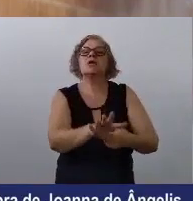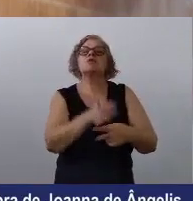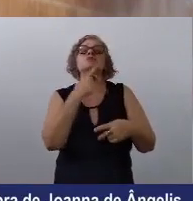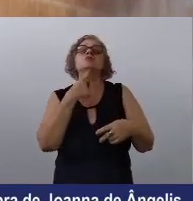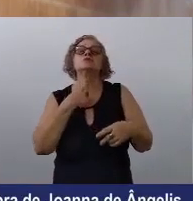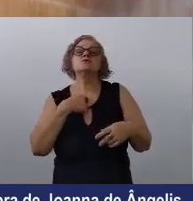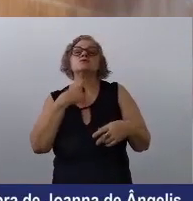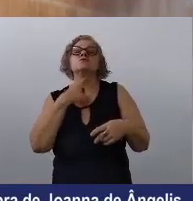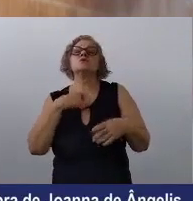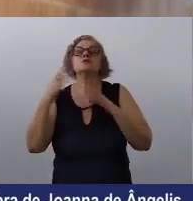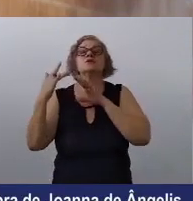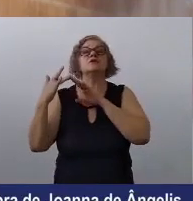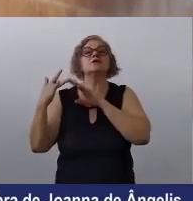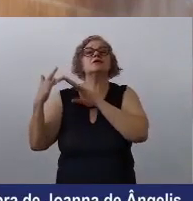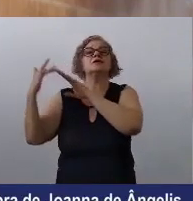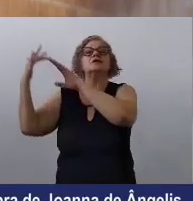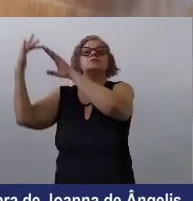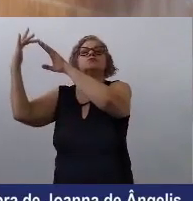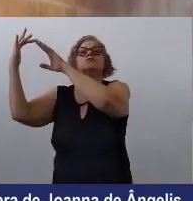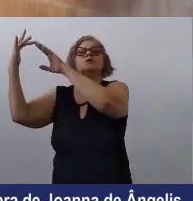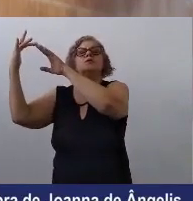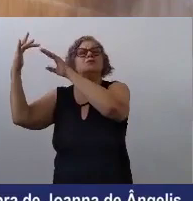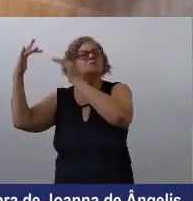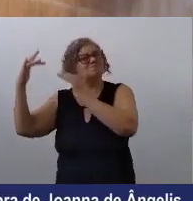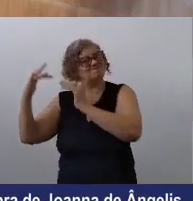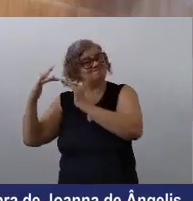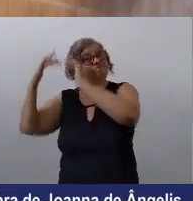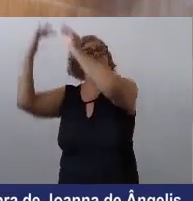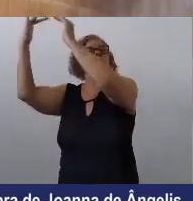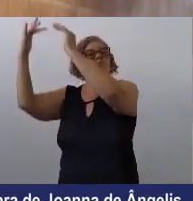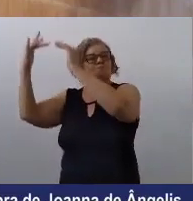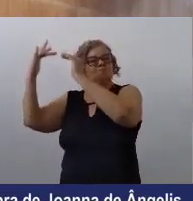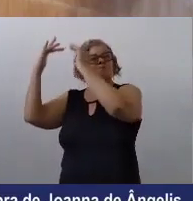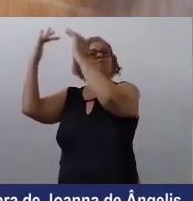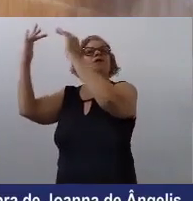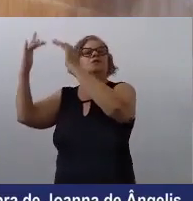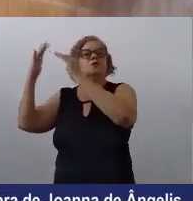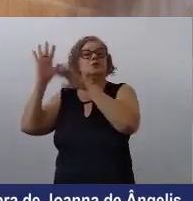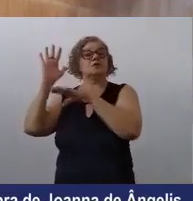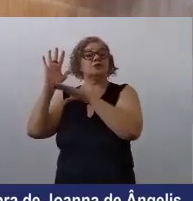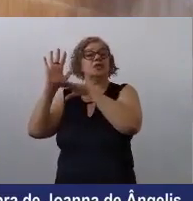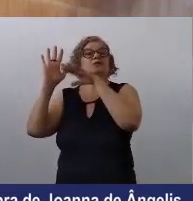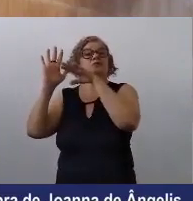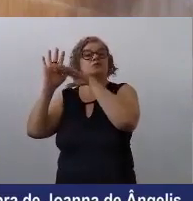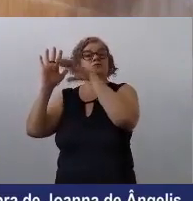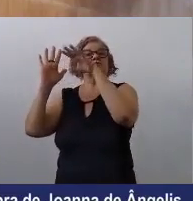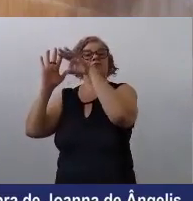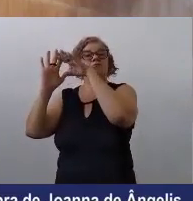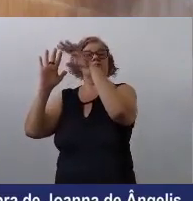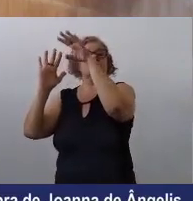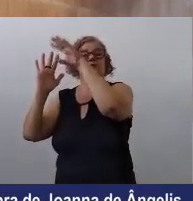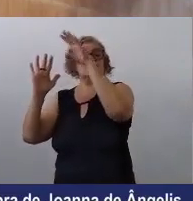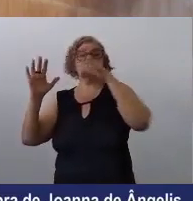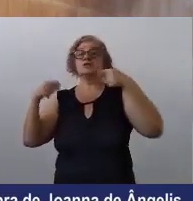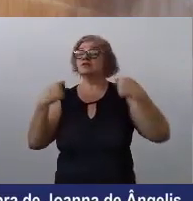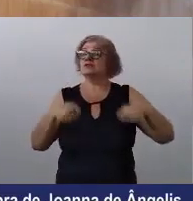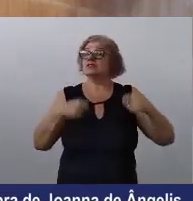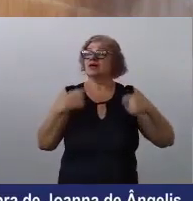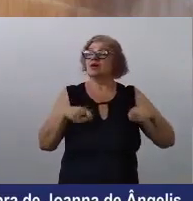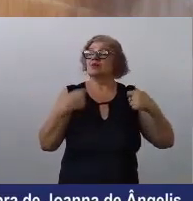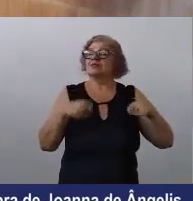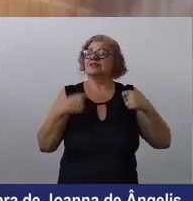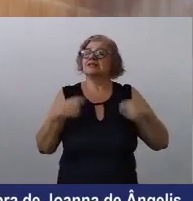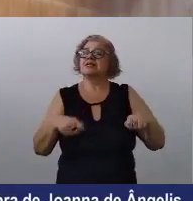vontade, criamos um vínculo cada vez maior dentro da gradação e da capacidade